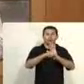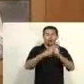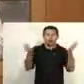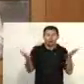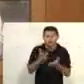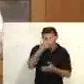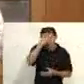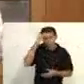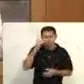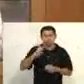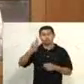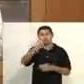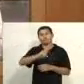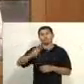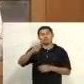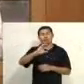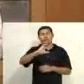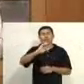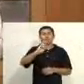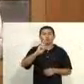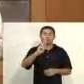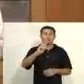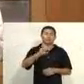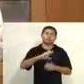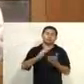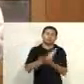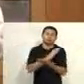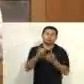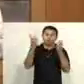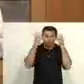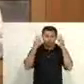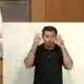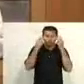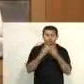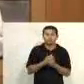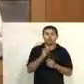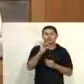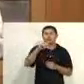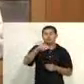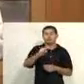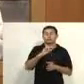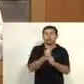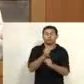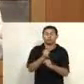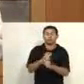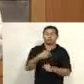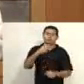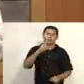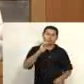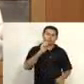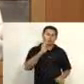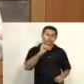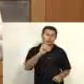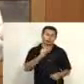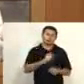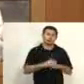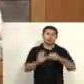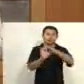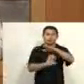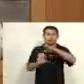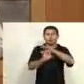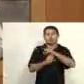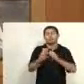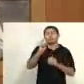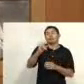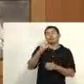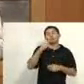pessoal, o conceito da utilização da curva, da distribuição normal, para fins de cálculo de probabilidade na área de gestão empresarial, é